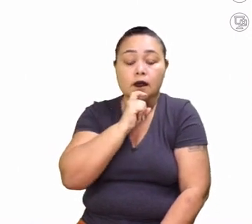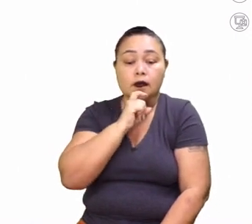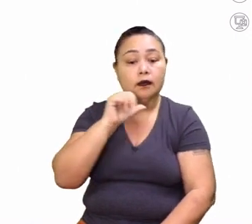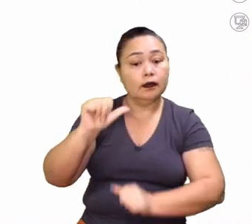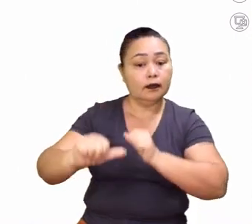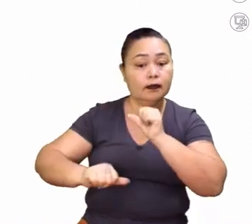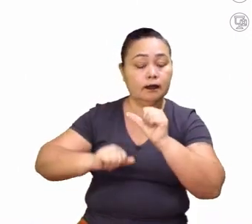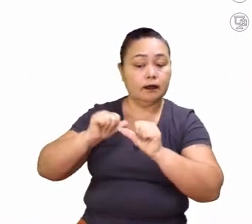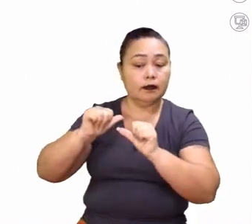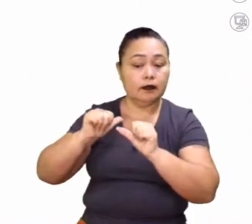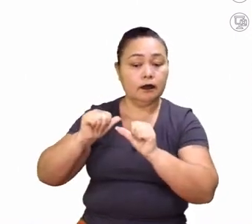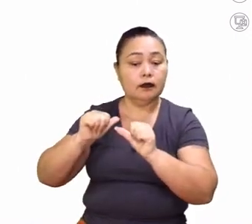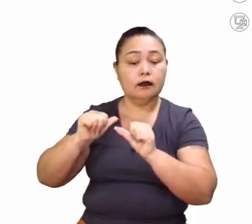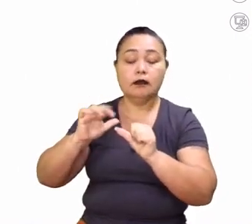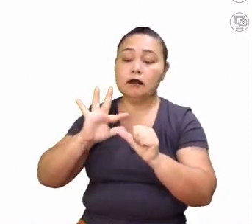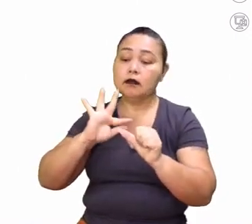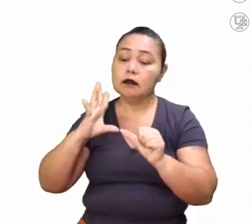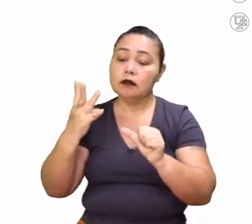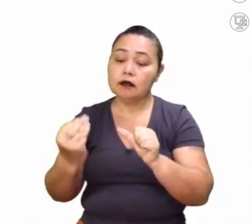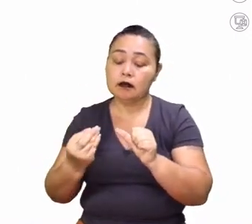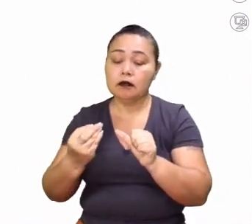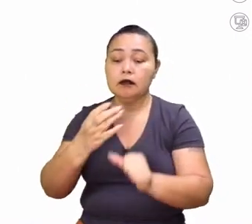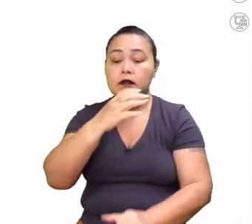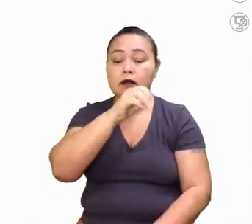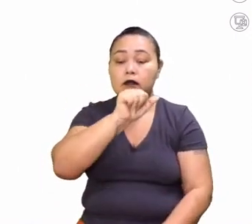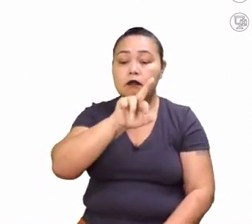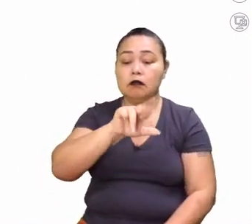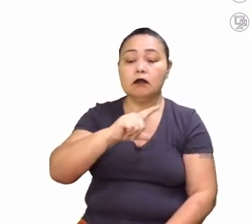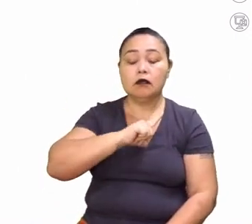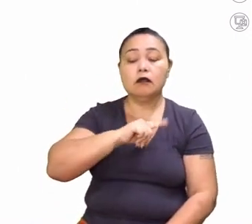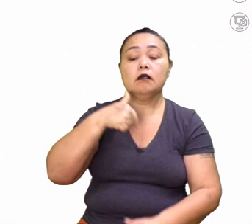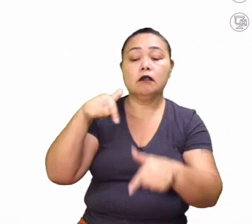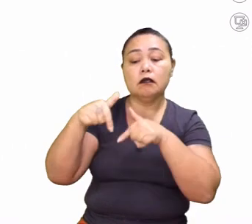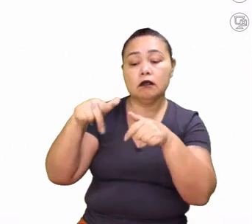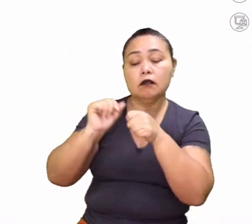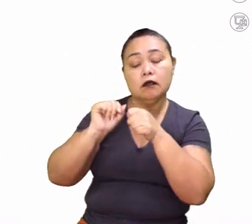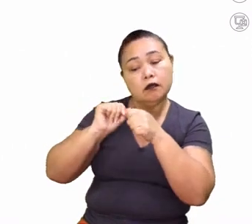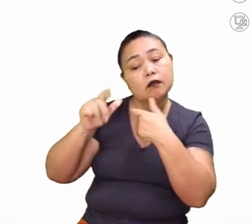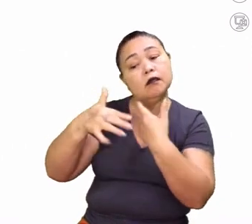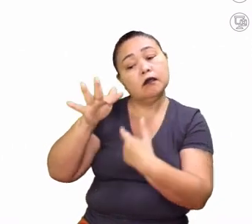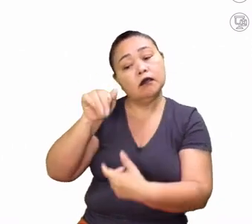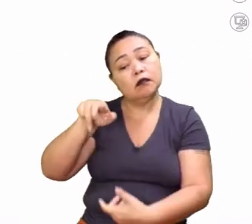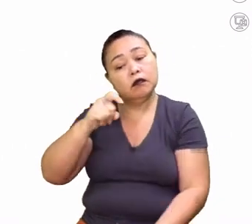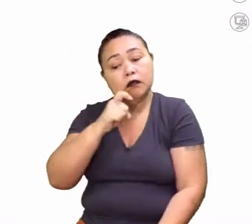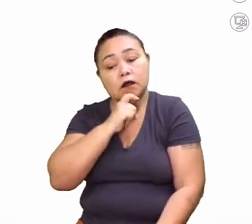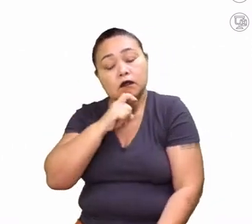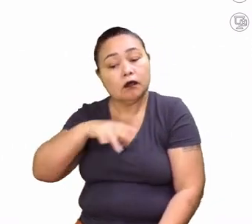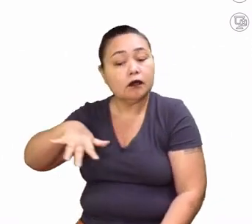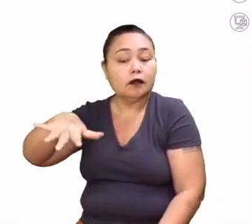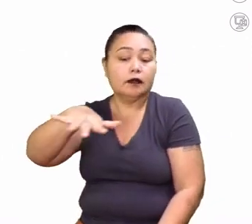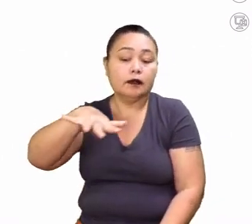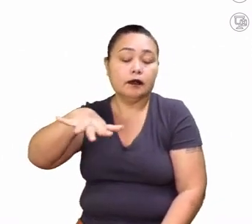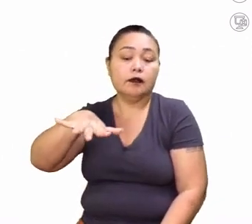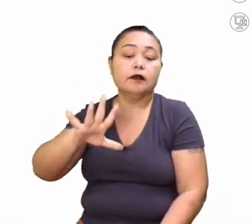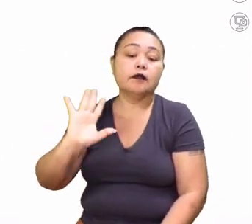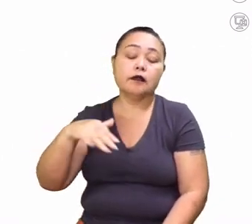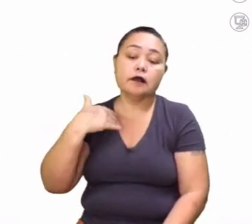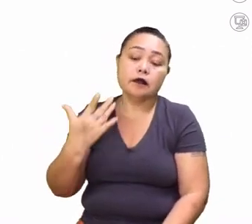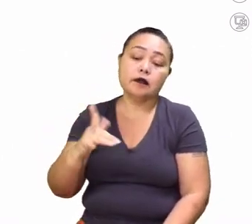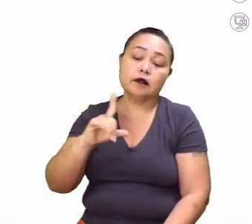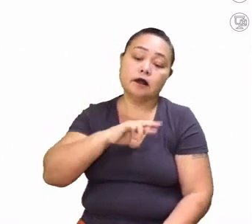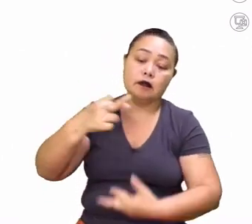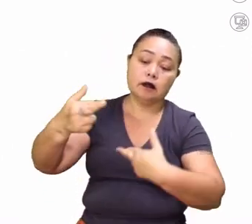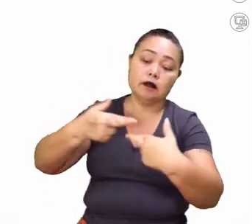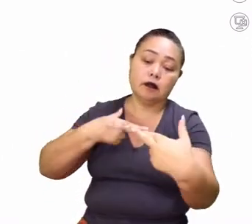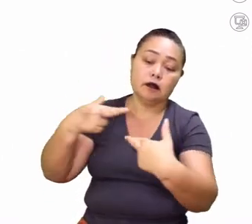toda todo o calor toda a parte quente entre trabalho então a parte vai pra fonte fria o ambiente geralmente ente Então vamos ter essa